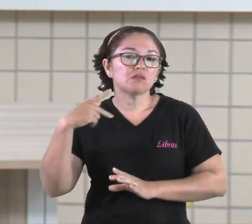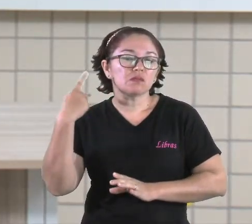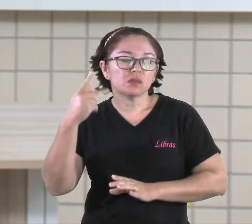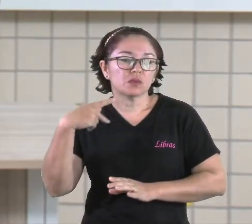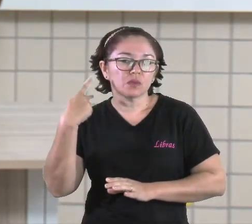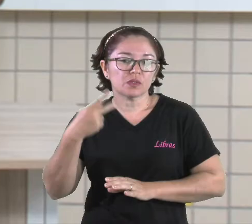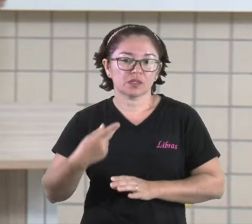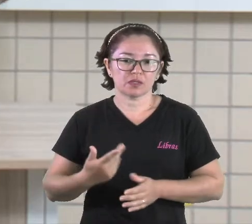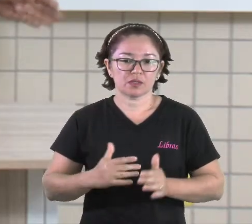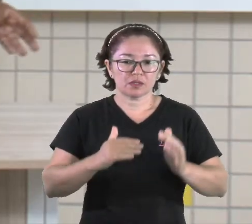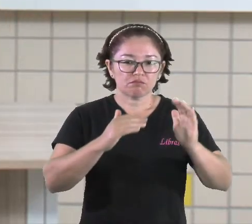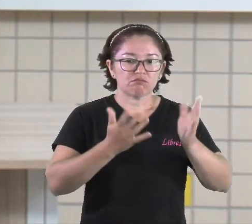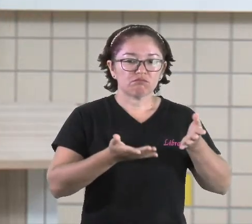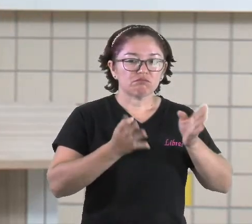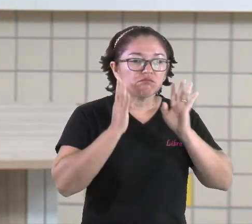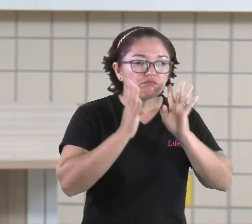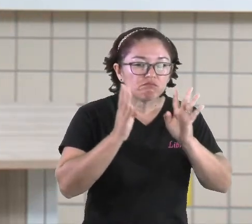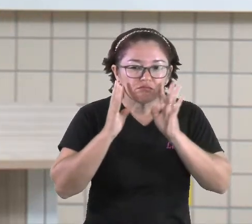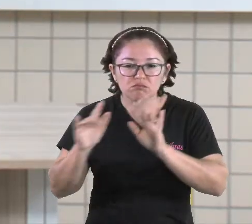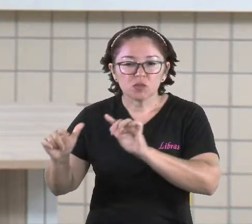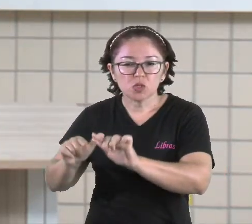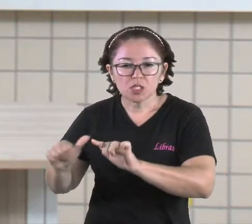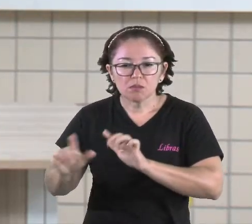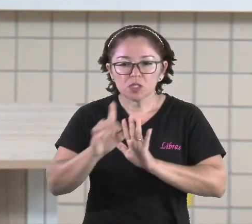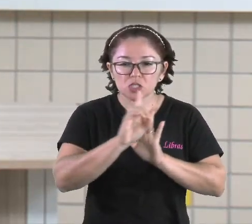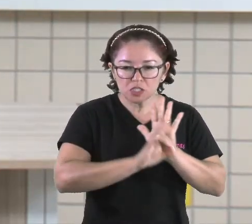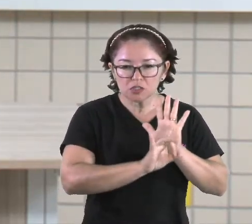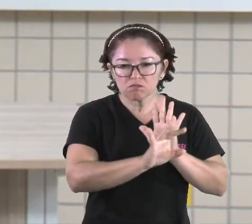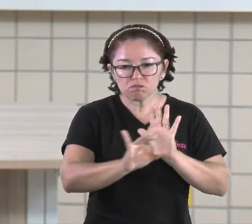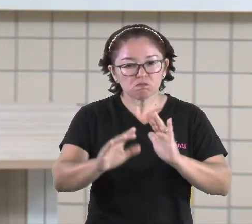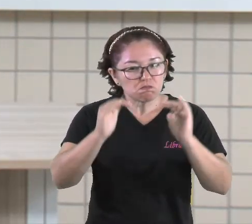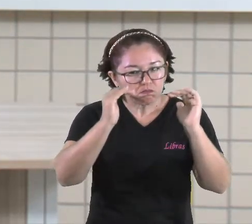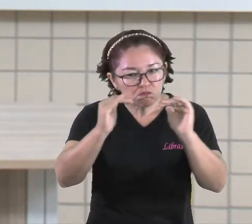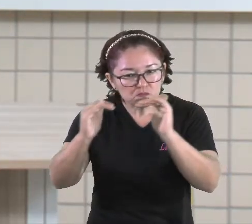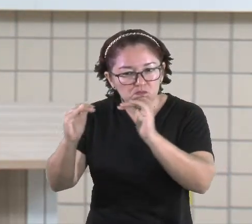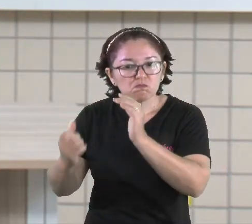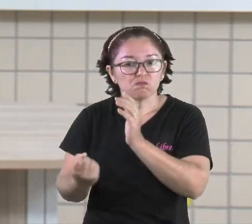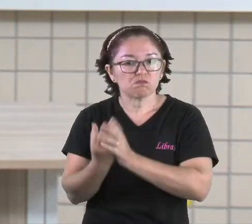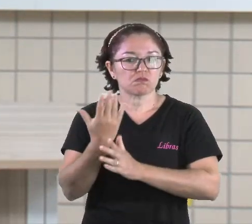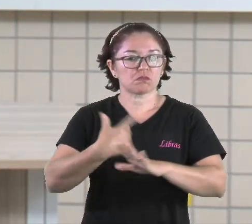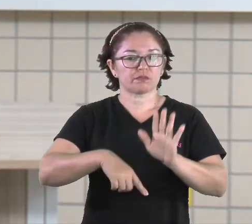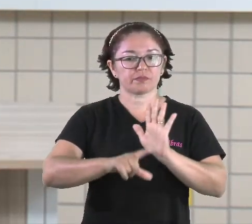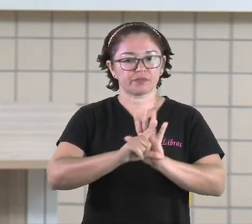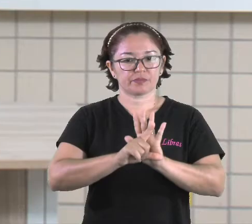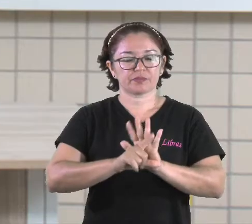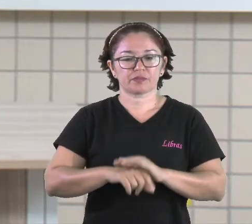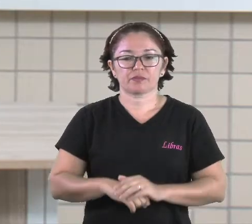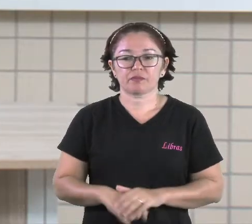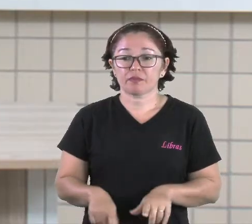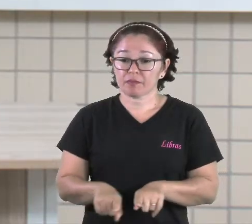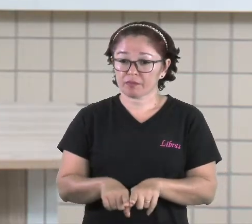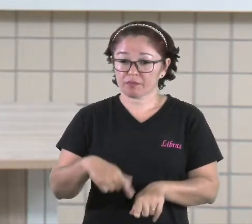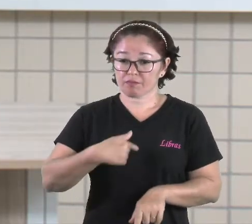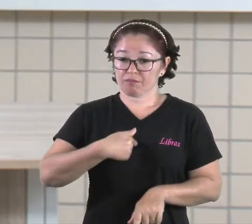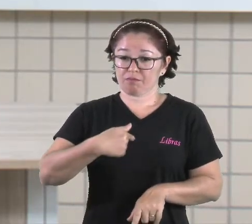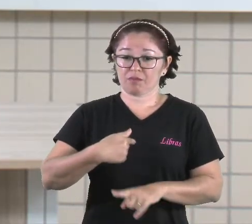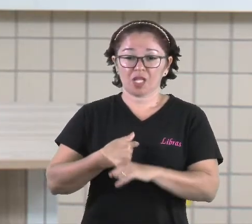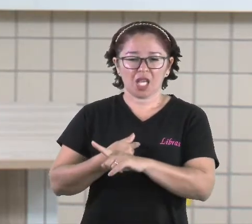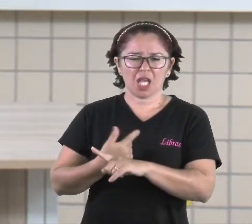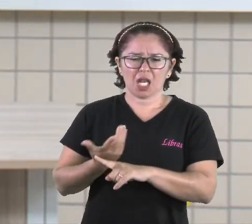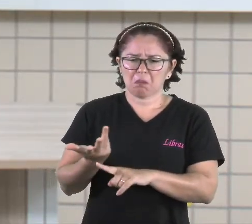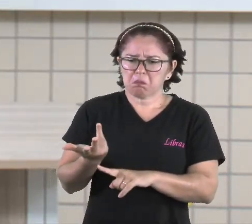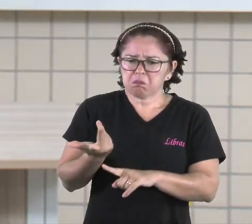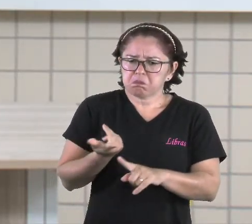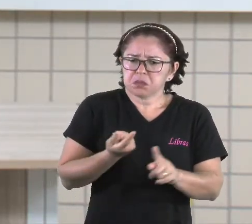trabalhadores brasileiros, garantindo uma série de direitos. Getúlio Vargas também possuía uma enorme capacidade de